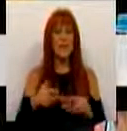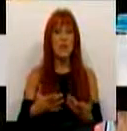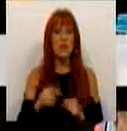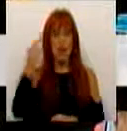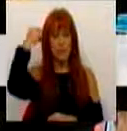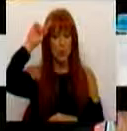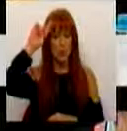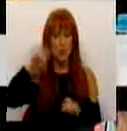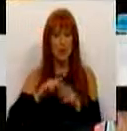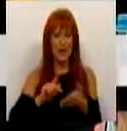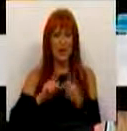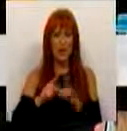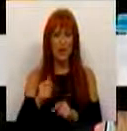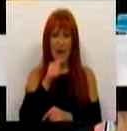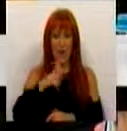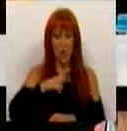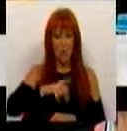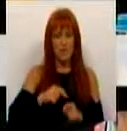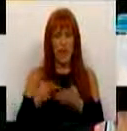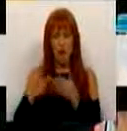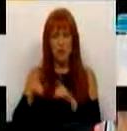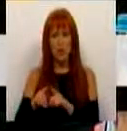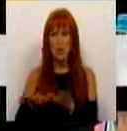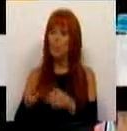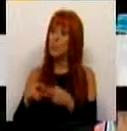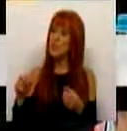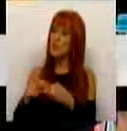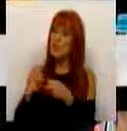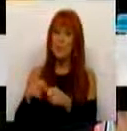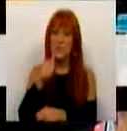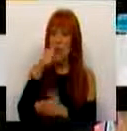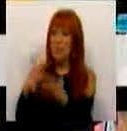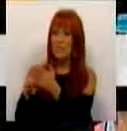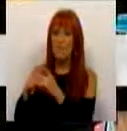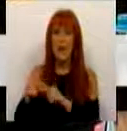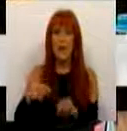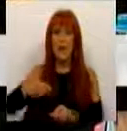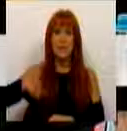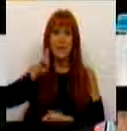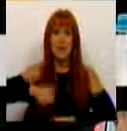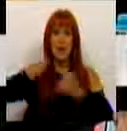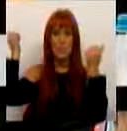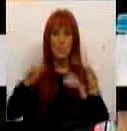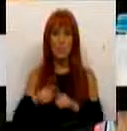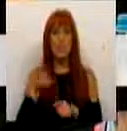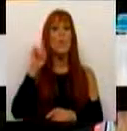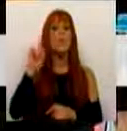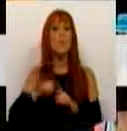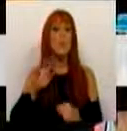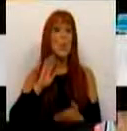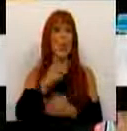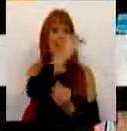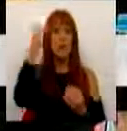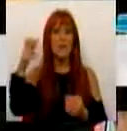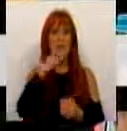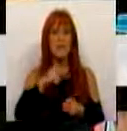em Moçambique técnicos das Águas de Portugal para ajudar a resolver o problema da falta de água em Maputo. O Fundo Ambiental, e a última frase